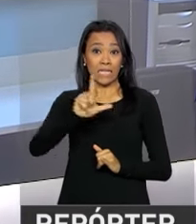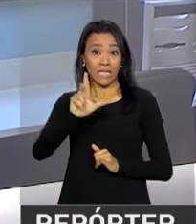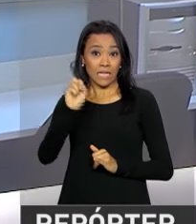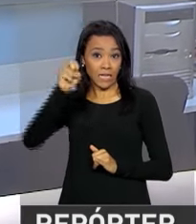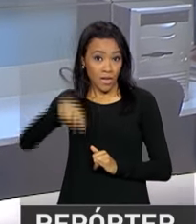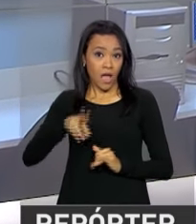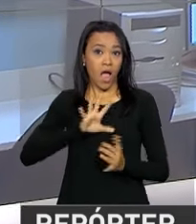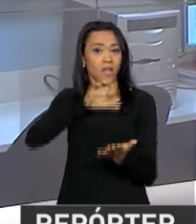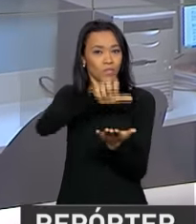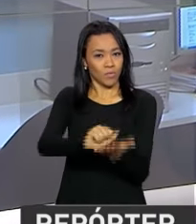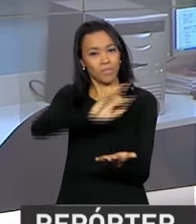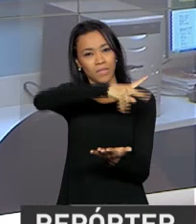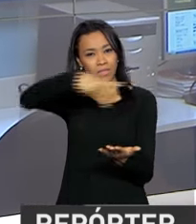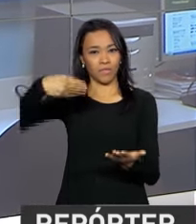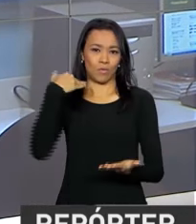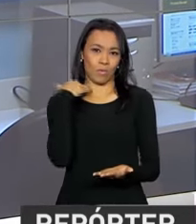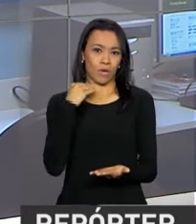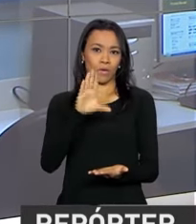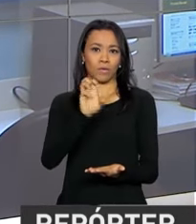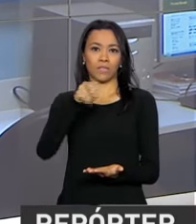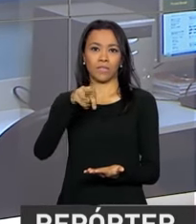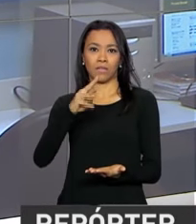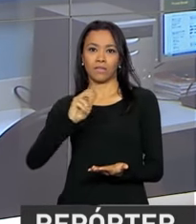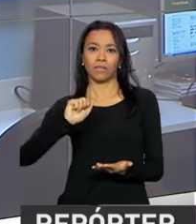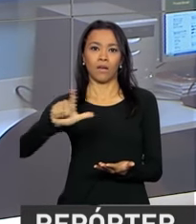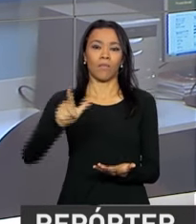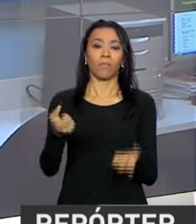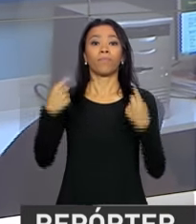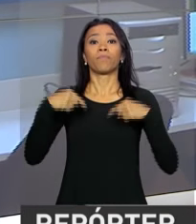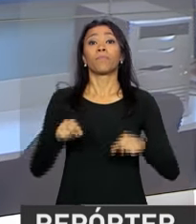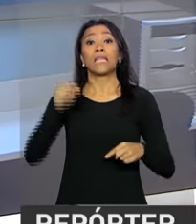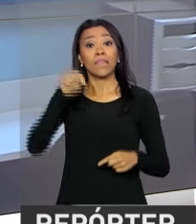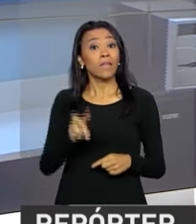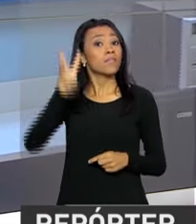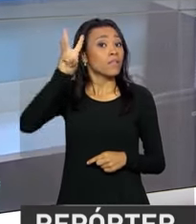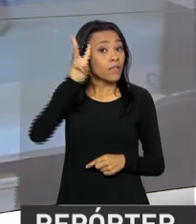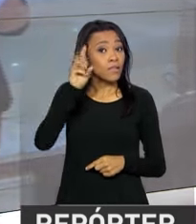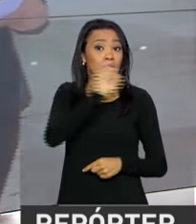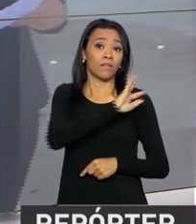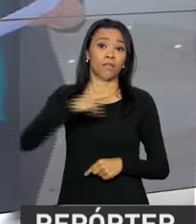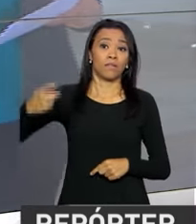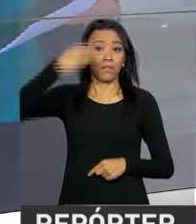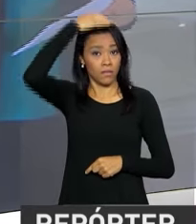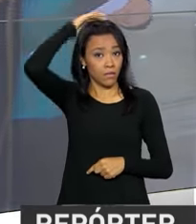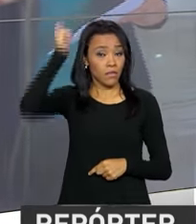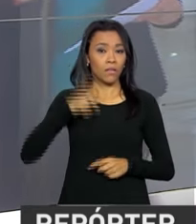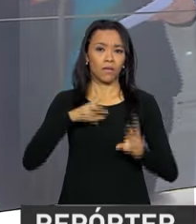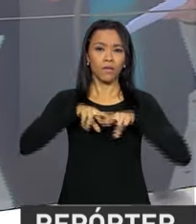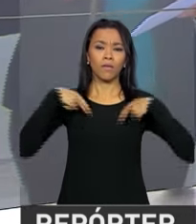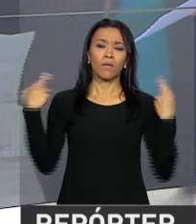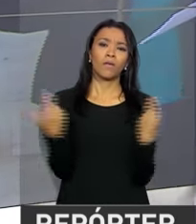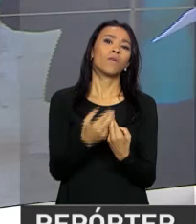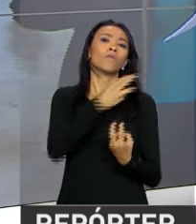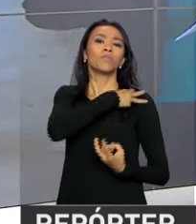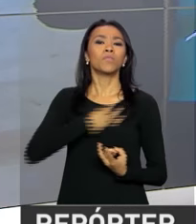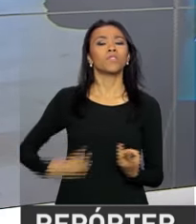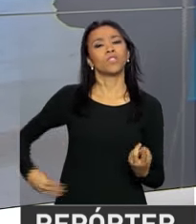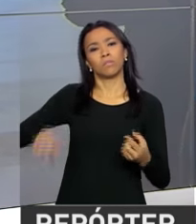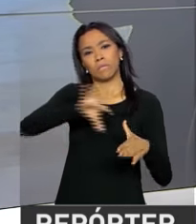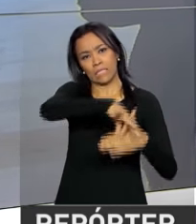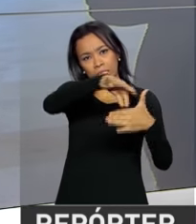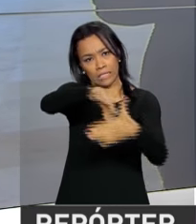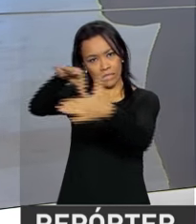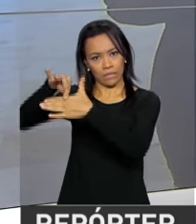presidência do Banco Central e nesta terça-feira o presidente Michel Temer tem reunião com ministros e líderes da base a